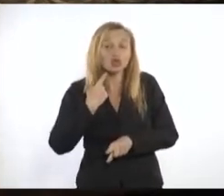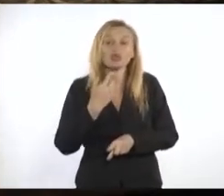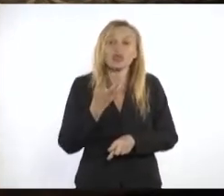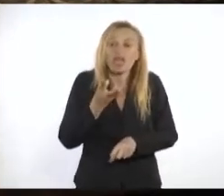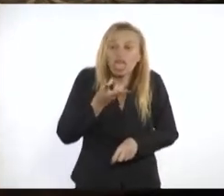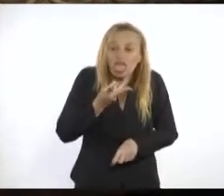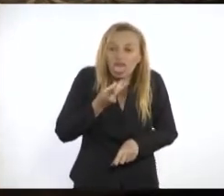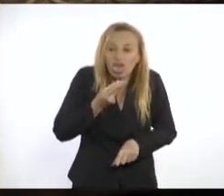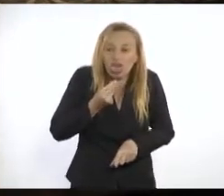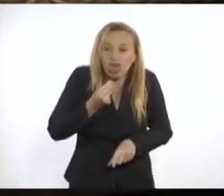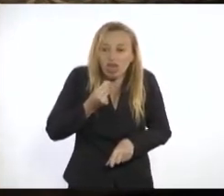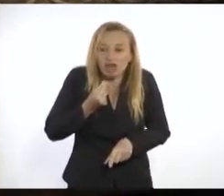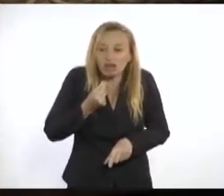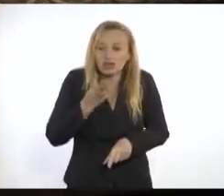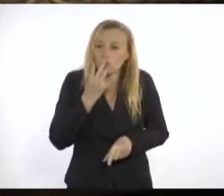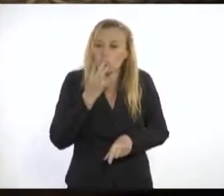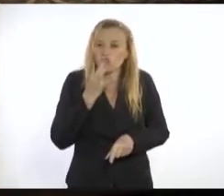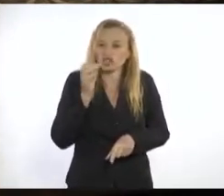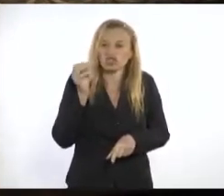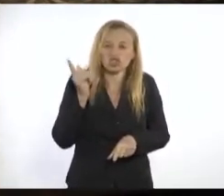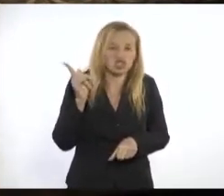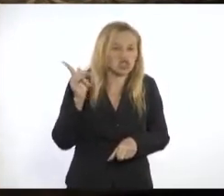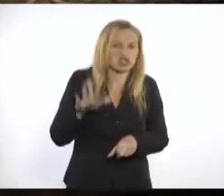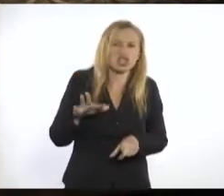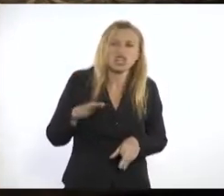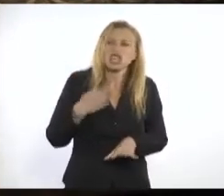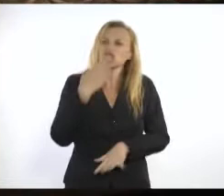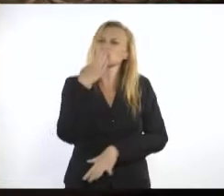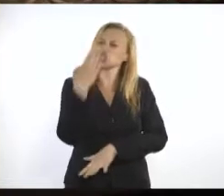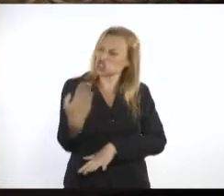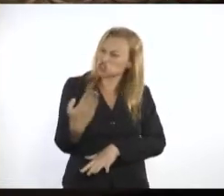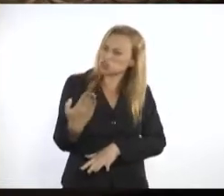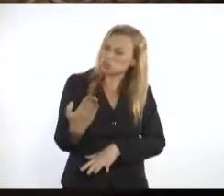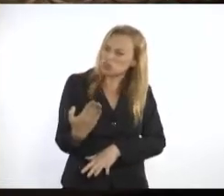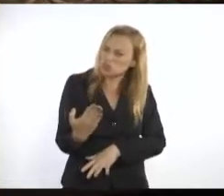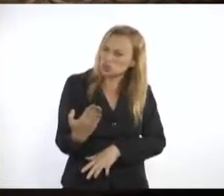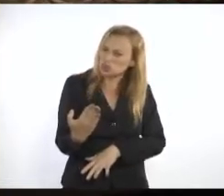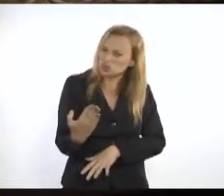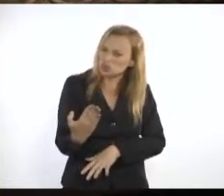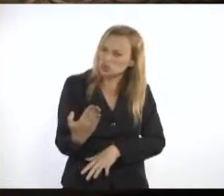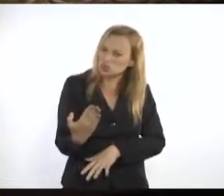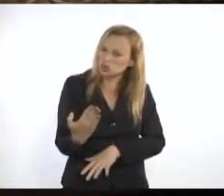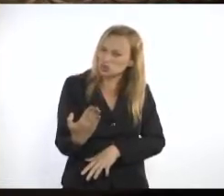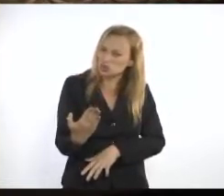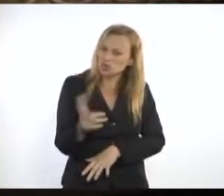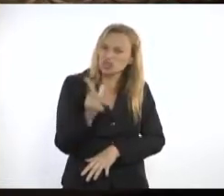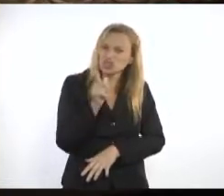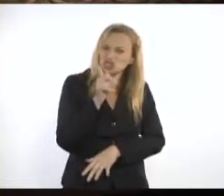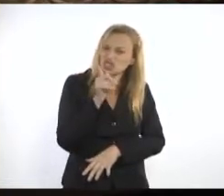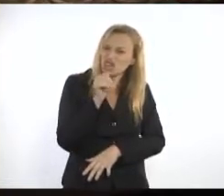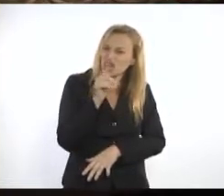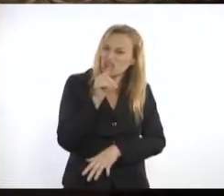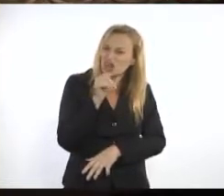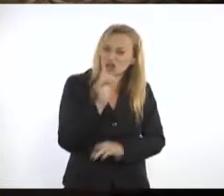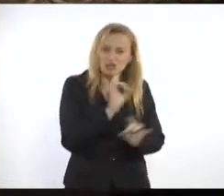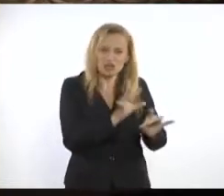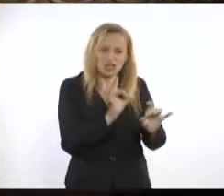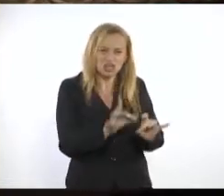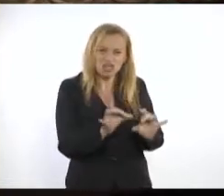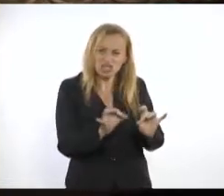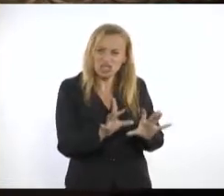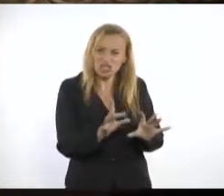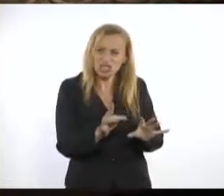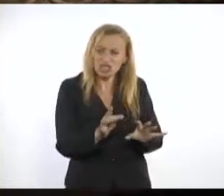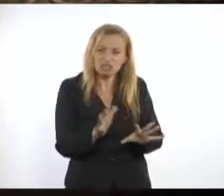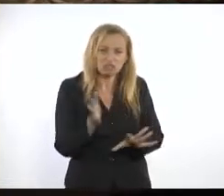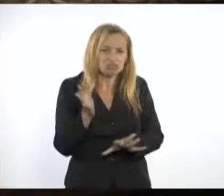gosto. Enfim, que tipo de potabilidade é essa vendida que sequer a gente tem,